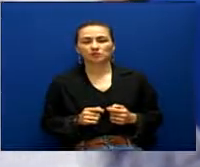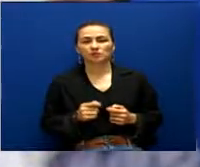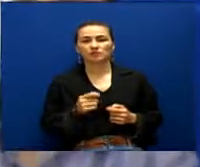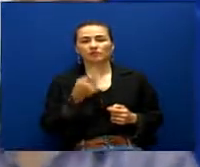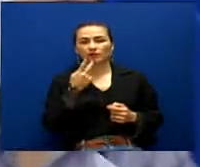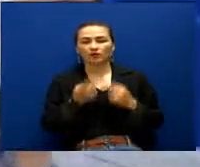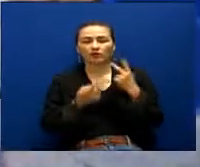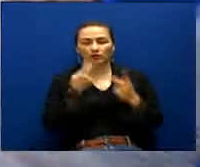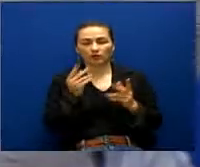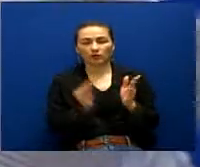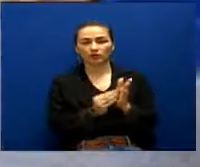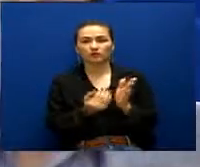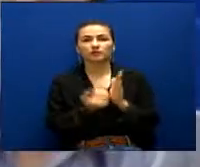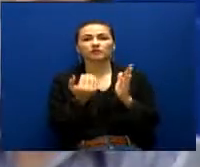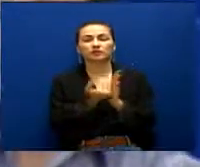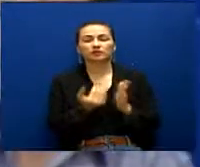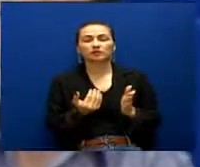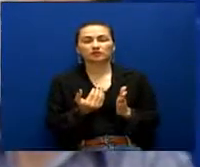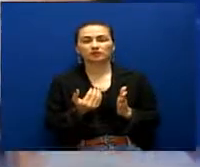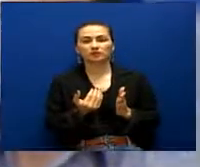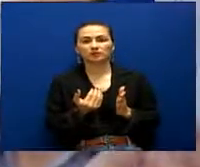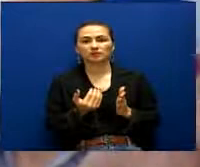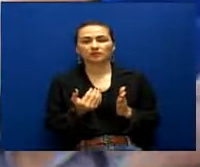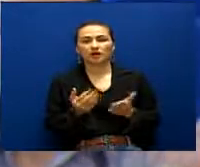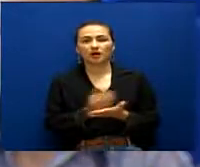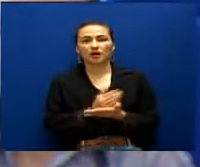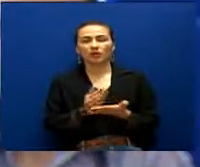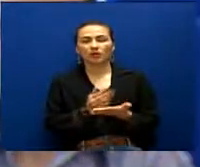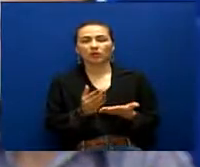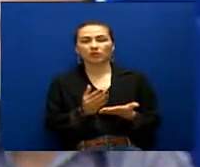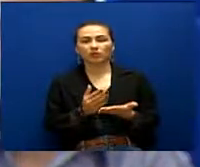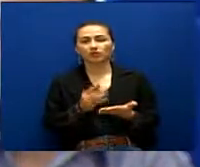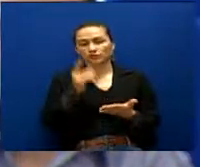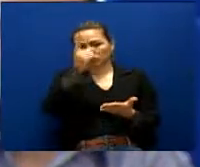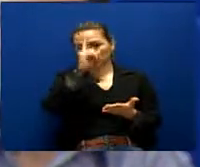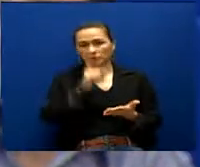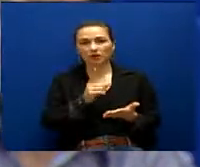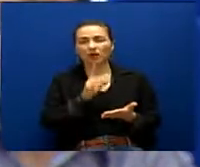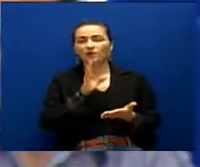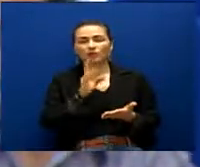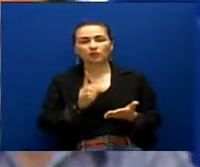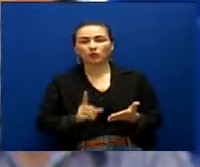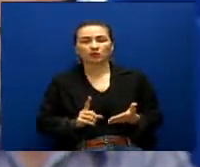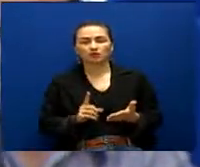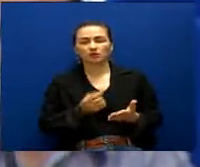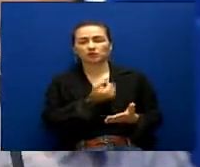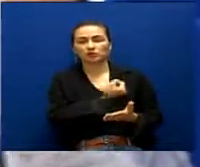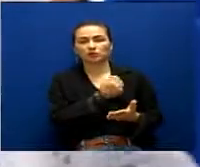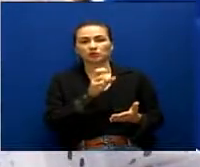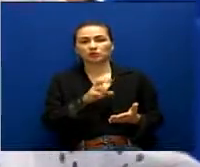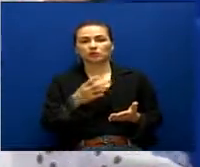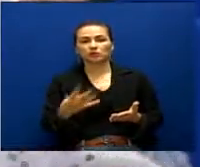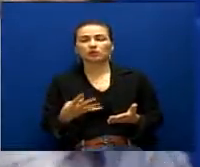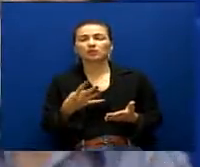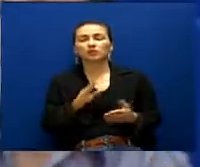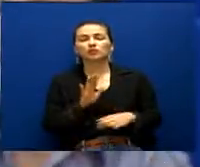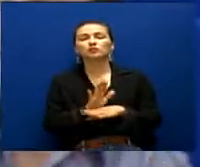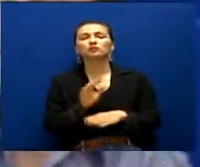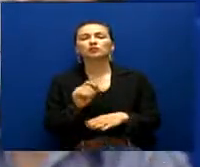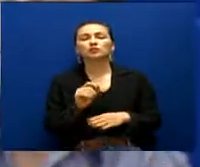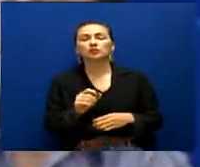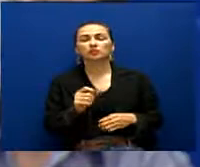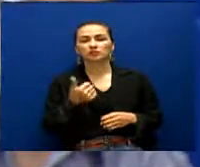números de emendas que... Quem está aqui não sabe o que a emenda 54 defende. O que a emenda 10